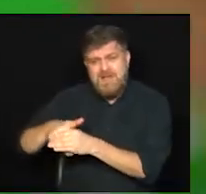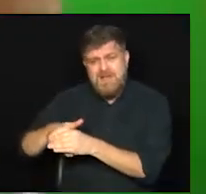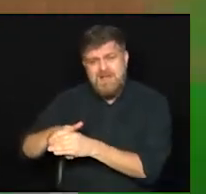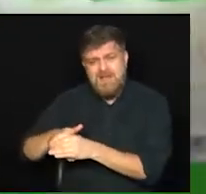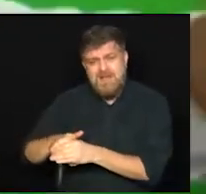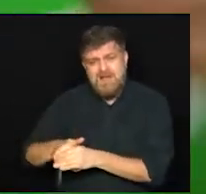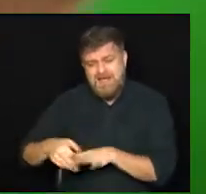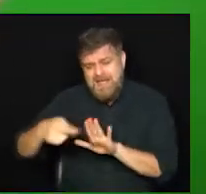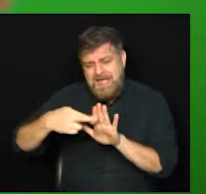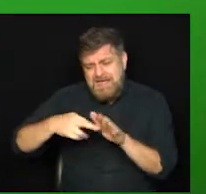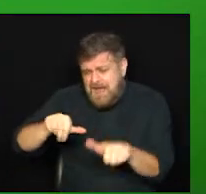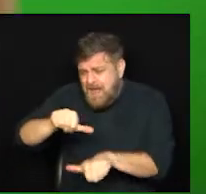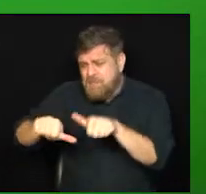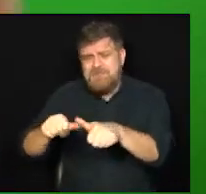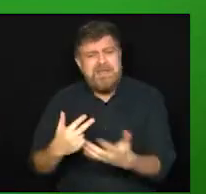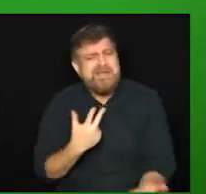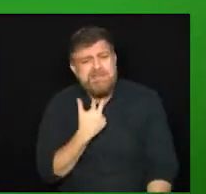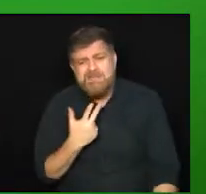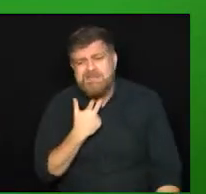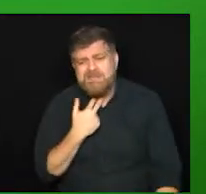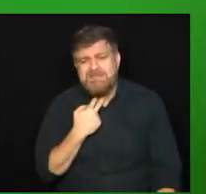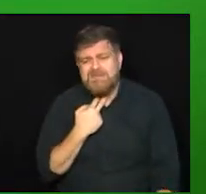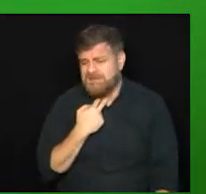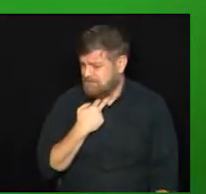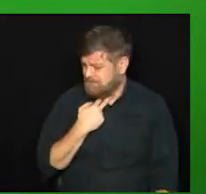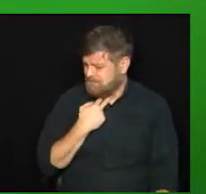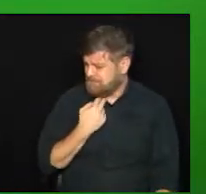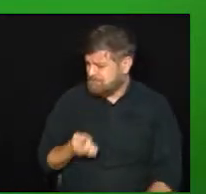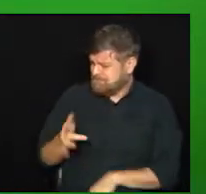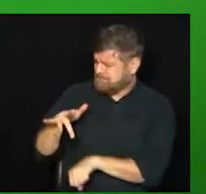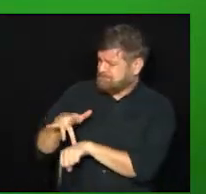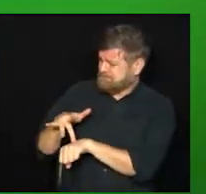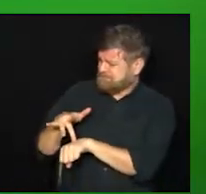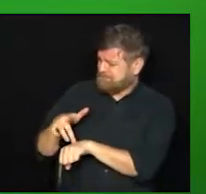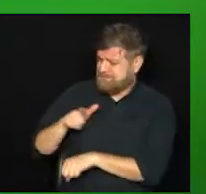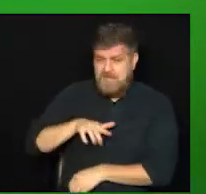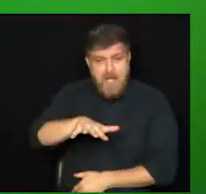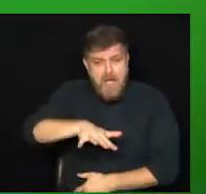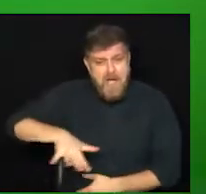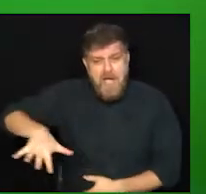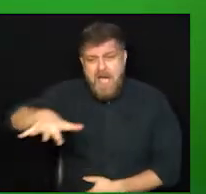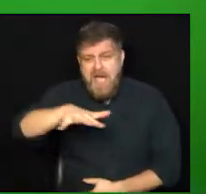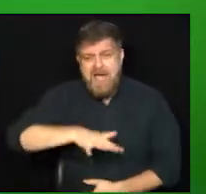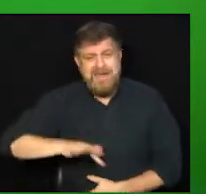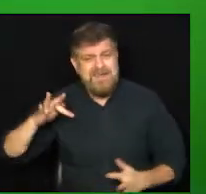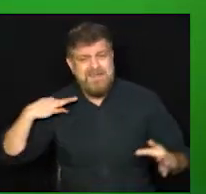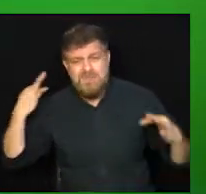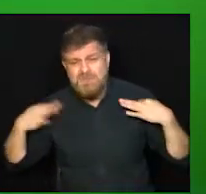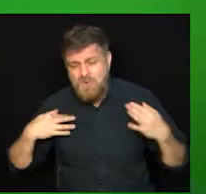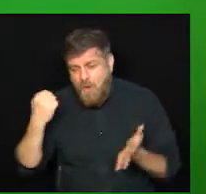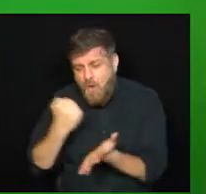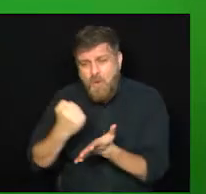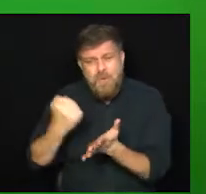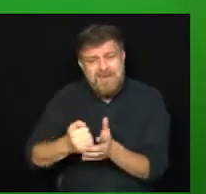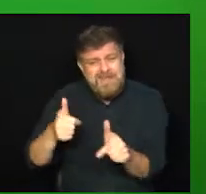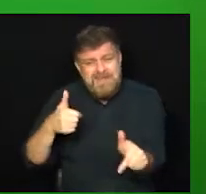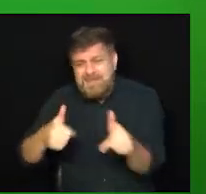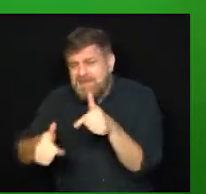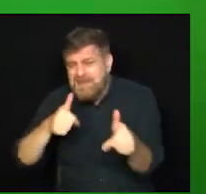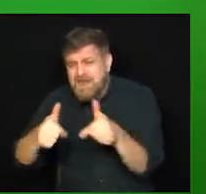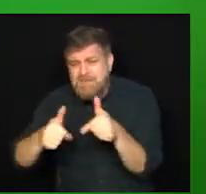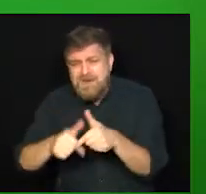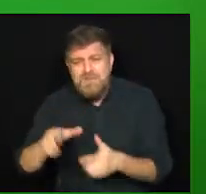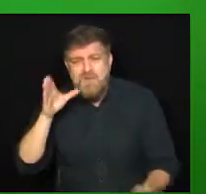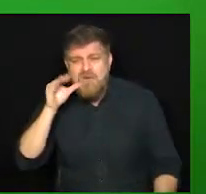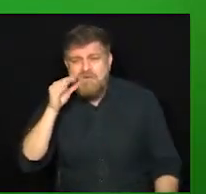falar assim, gente, não tem cabimento. Esse setor emprega milhares de pessoas. Esse é